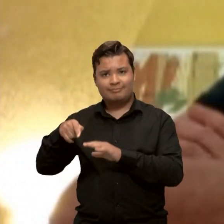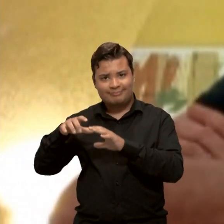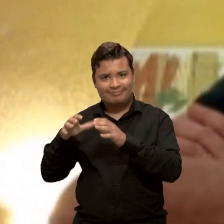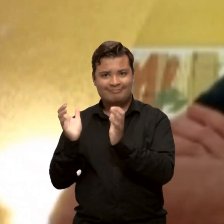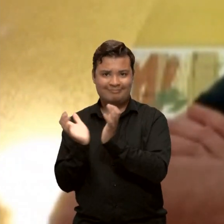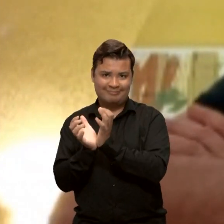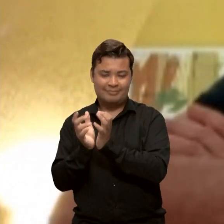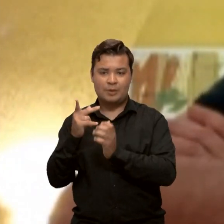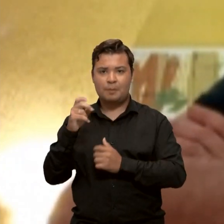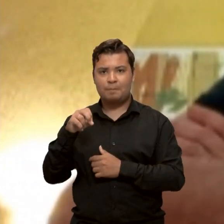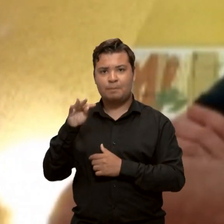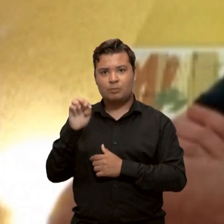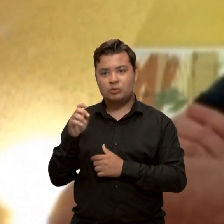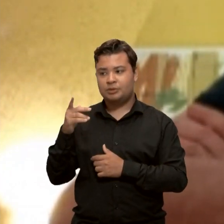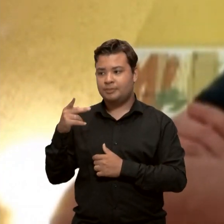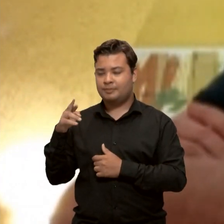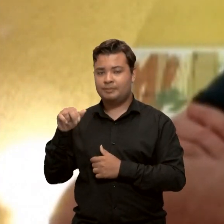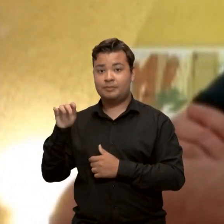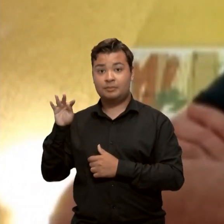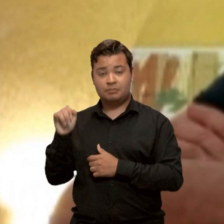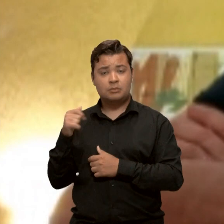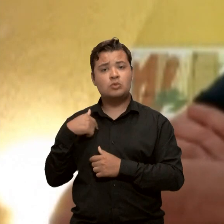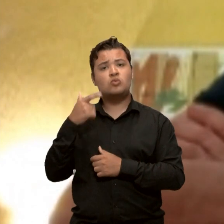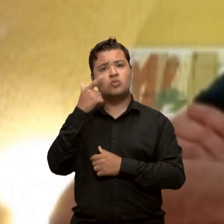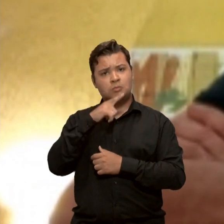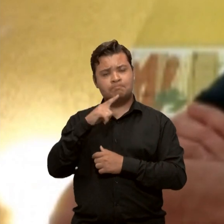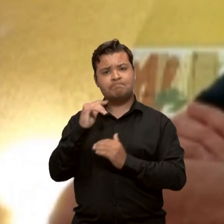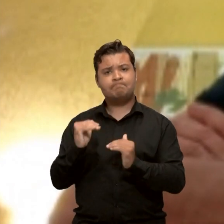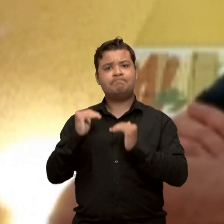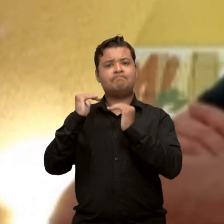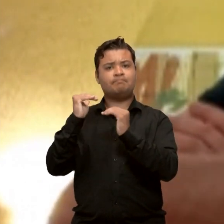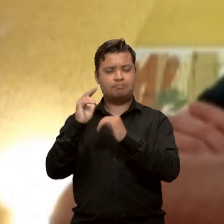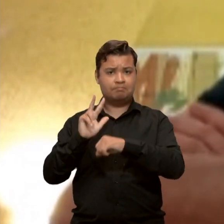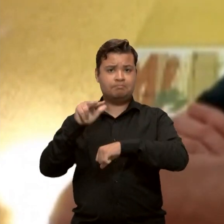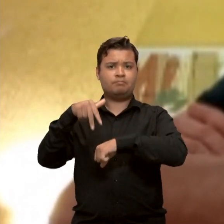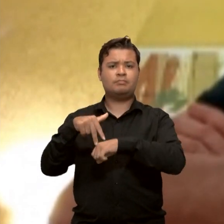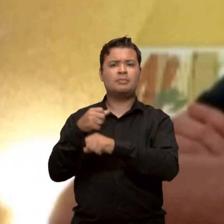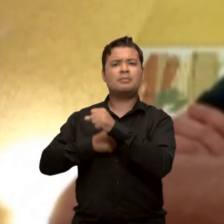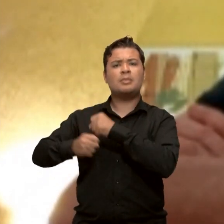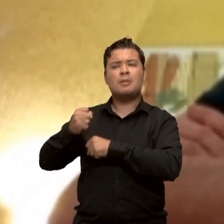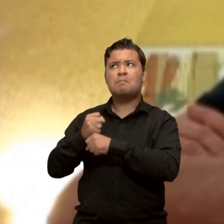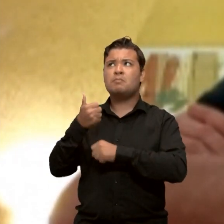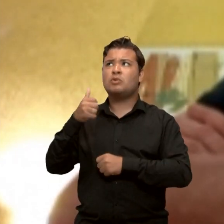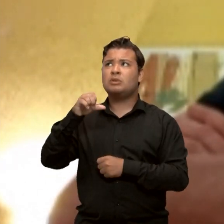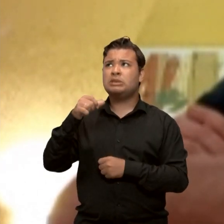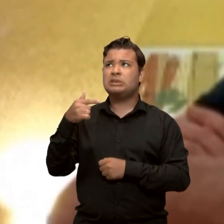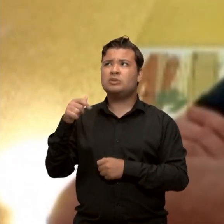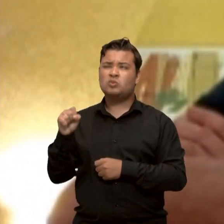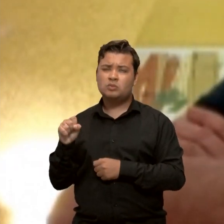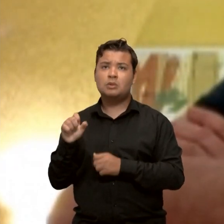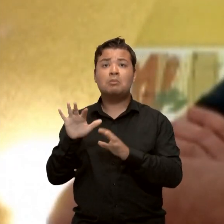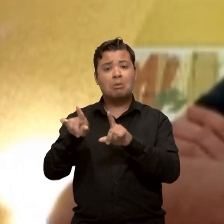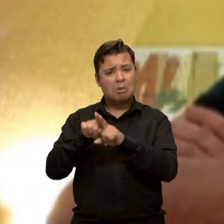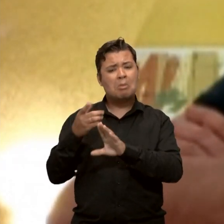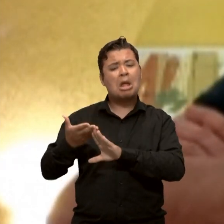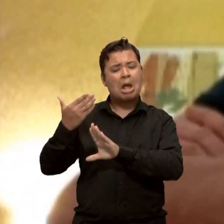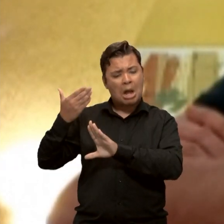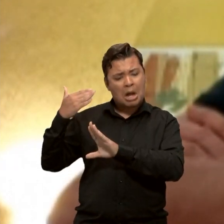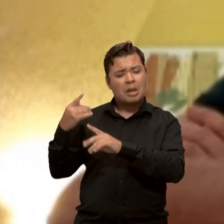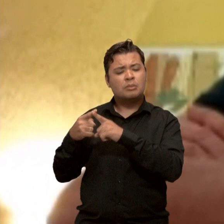foi em 1978, né, que eu... Aliás, antes, né, porque também participei das seleções